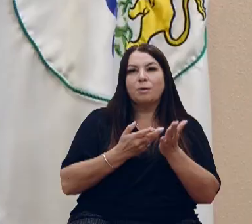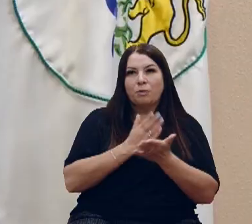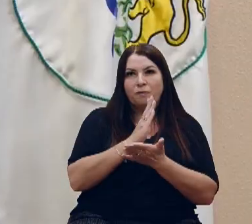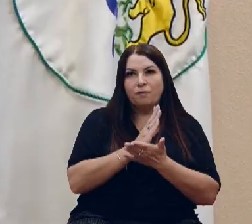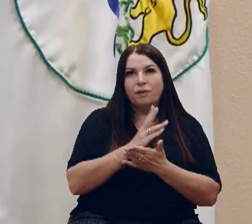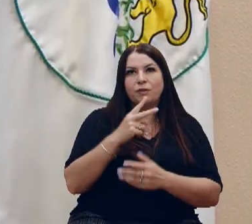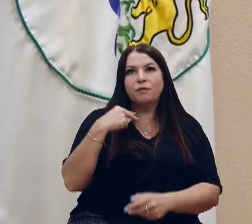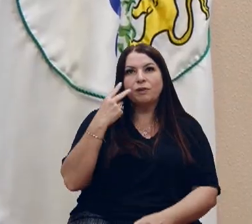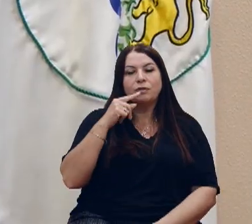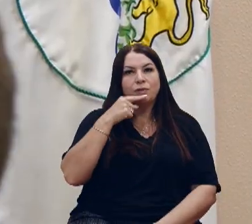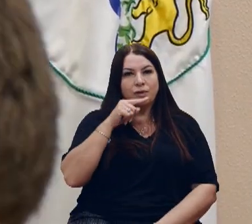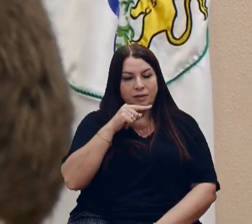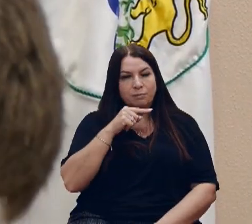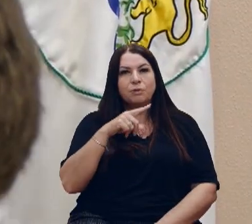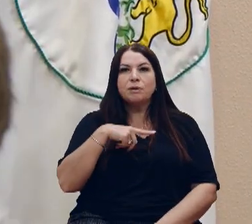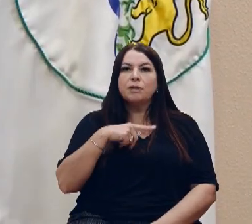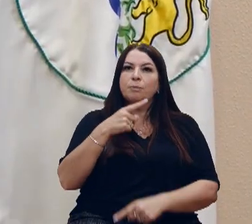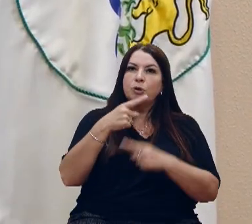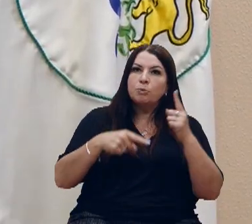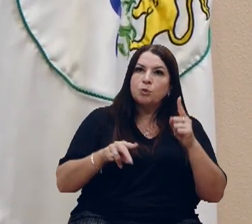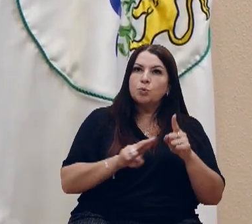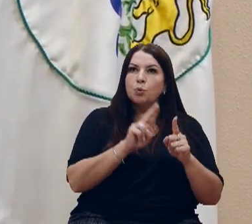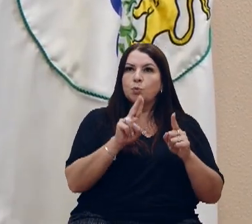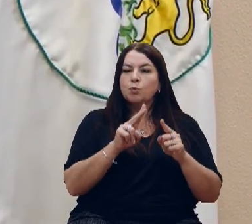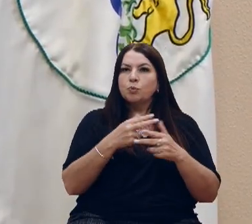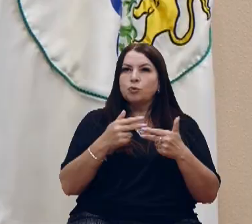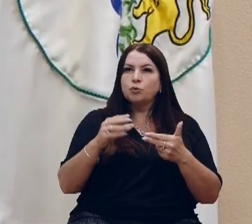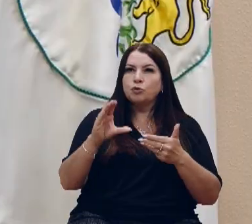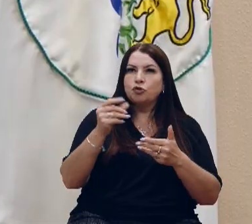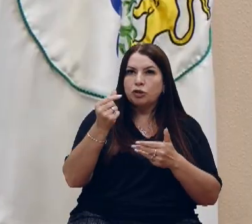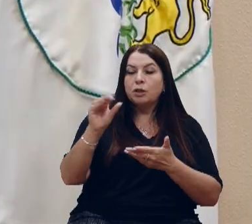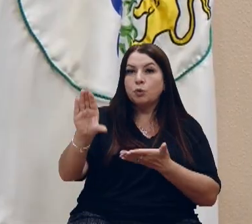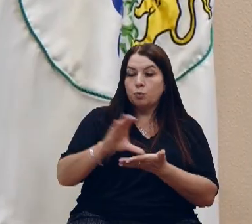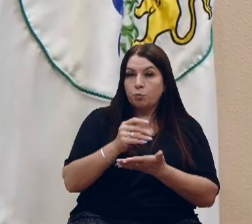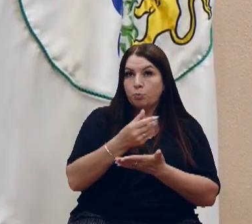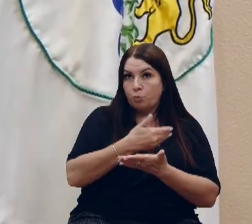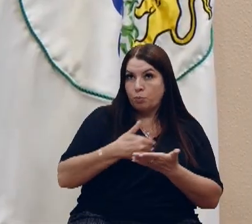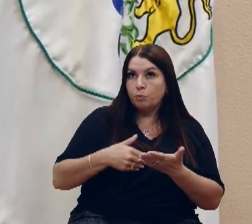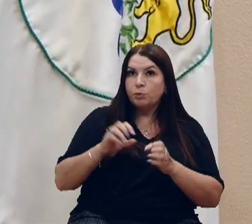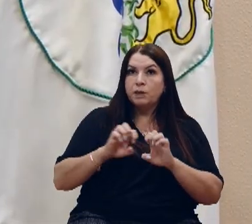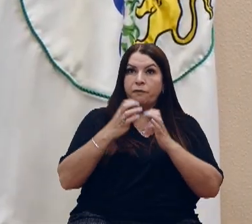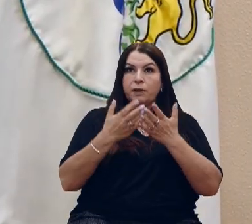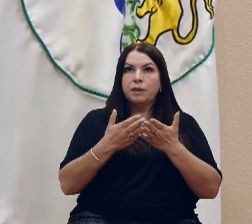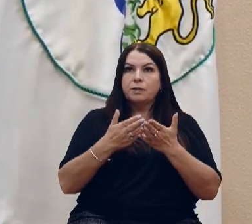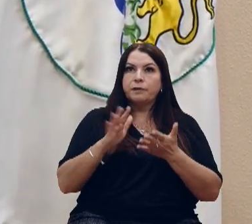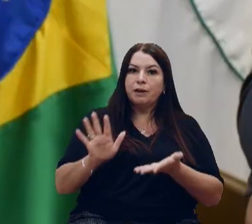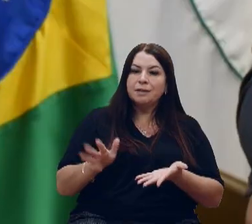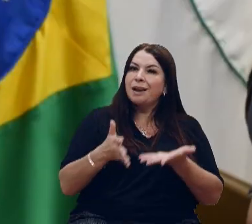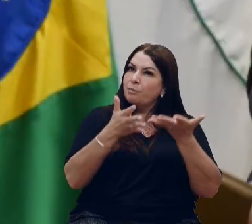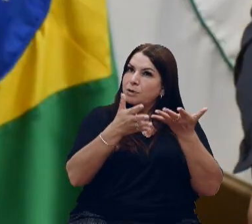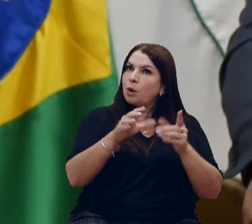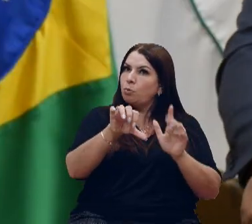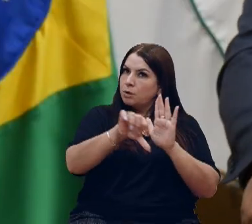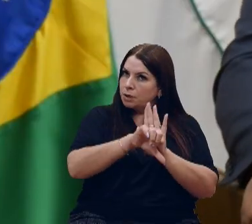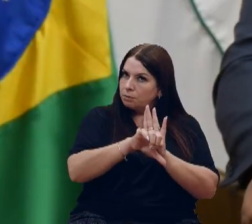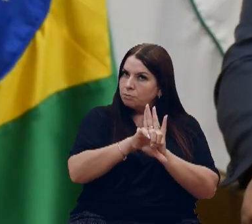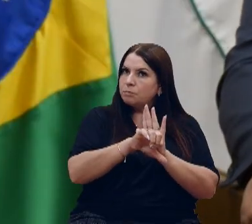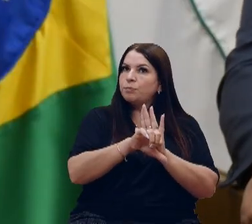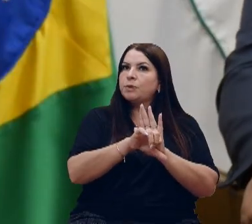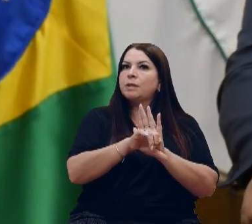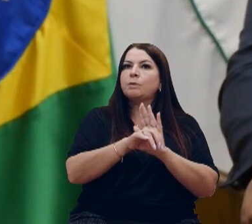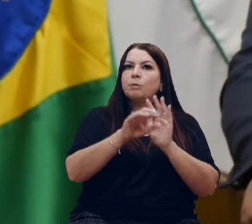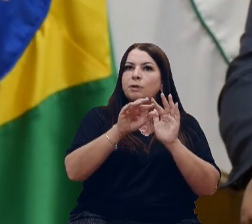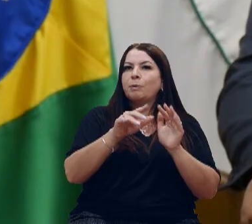vereador Caleb Garbim, que proíbe o uso de recursos públicos em eventos que façam apologia ao crime, promovam